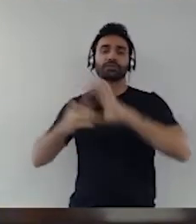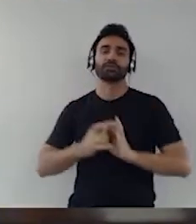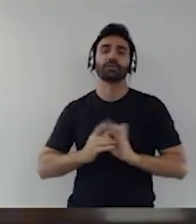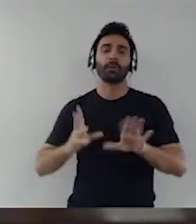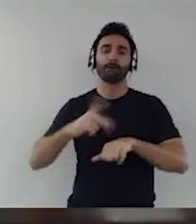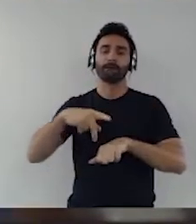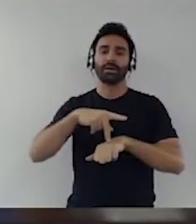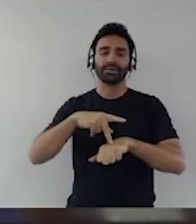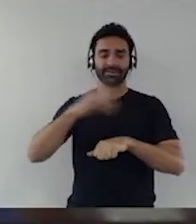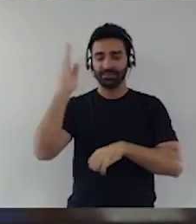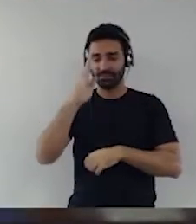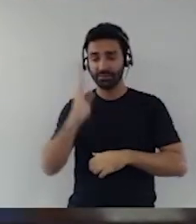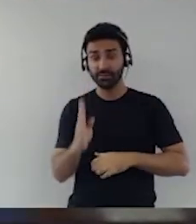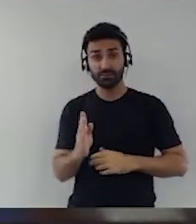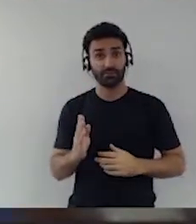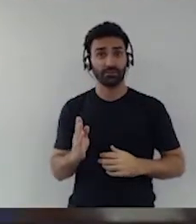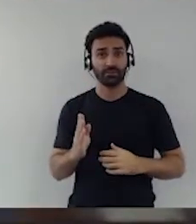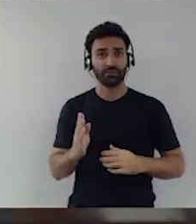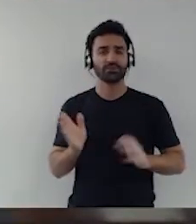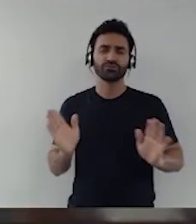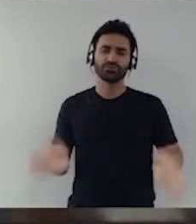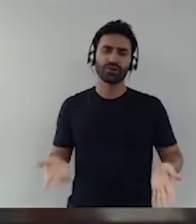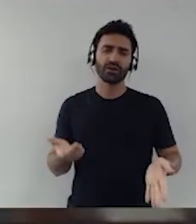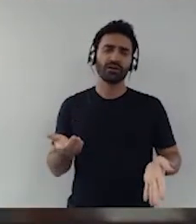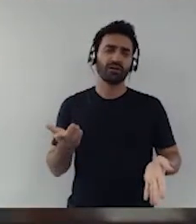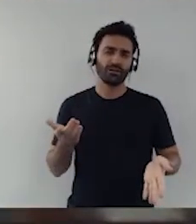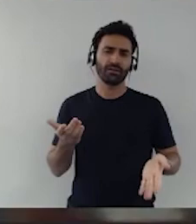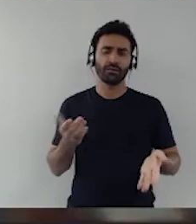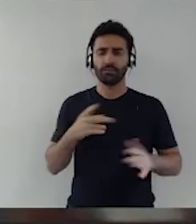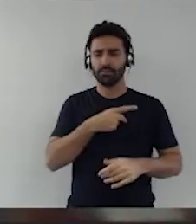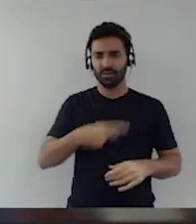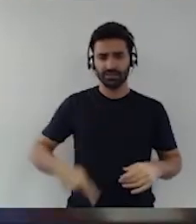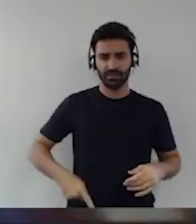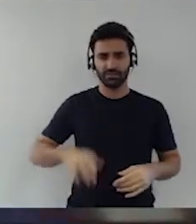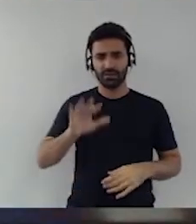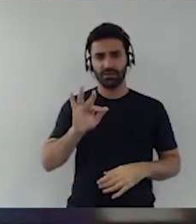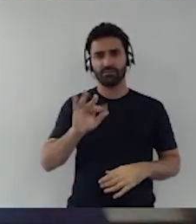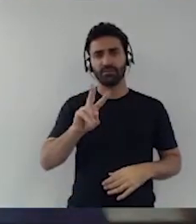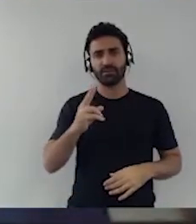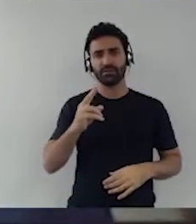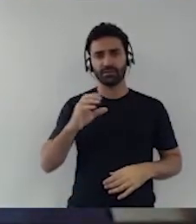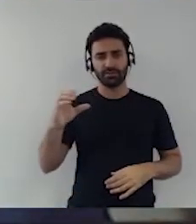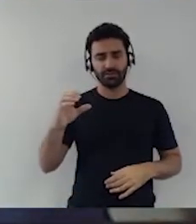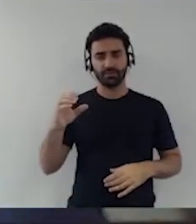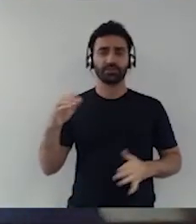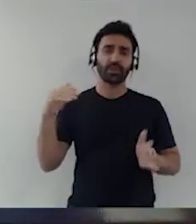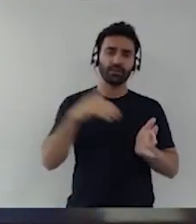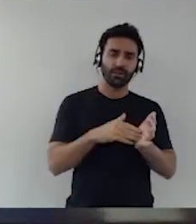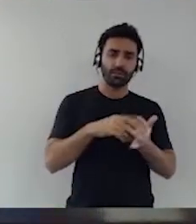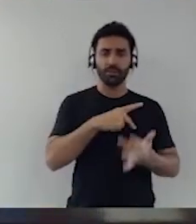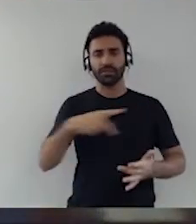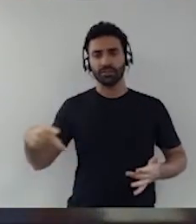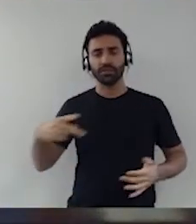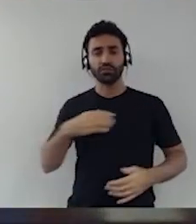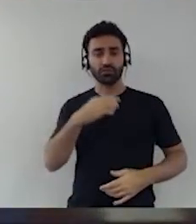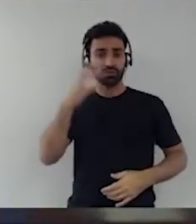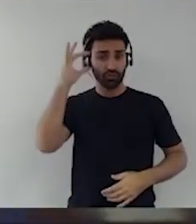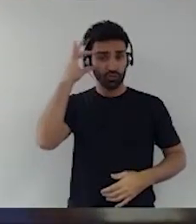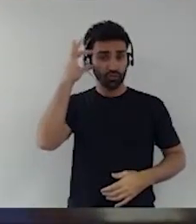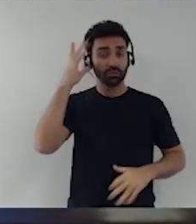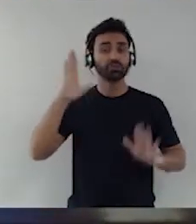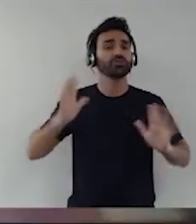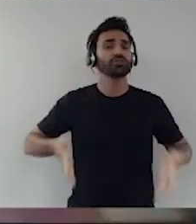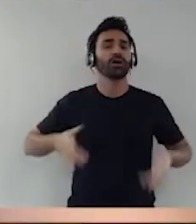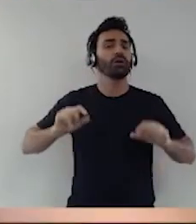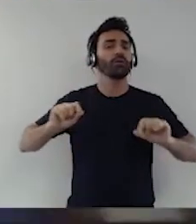Estado brasileiro, que nós tivemos desde a era do presidente Fernando Henrique até a presidenta Dilma, uma política